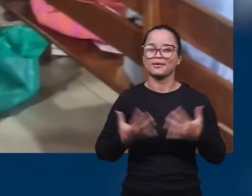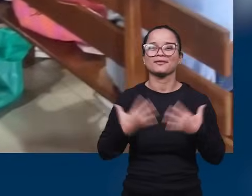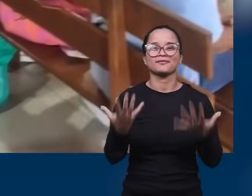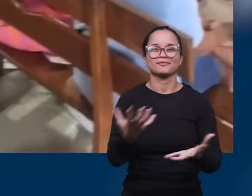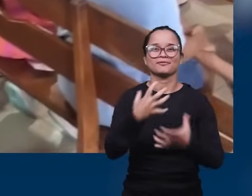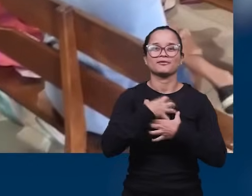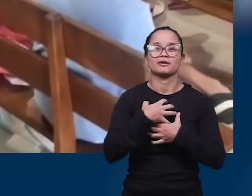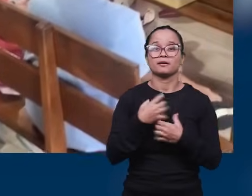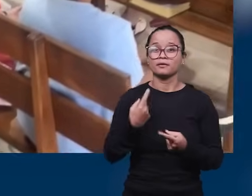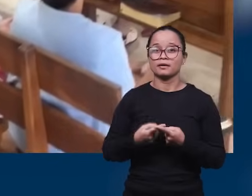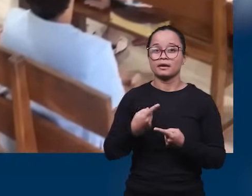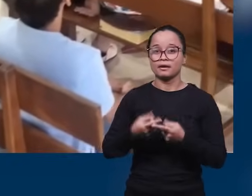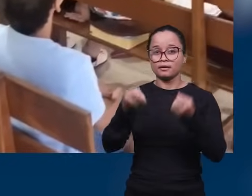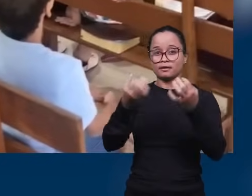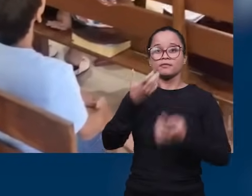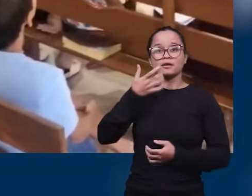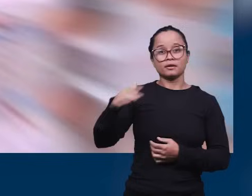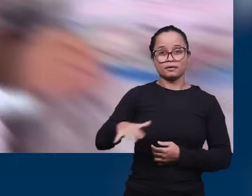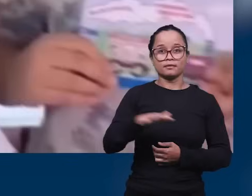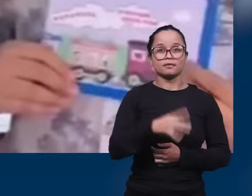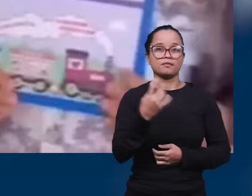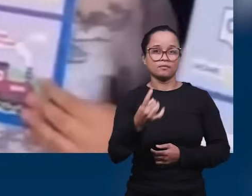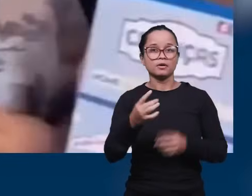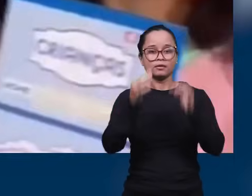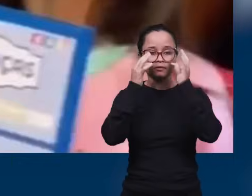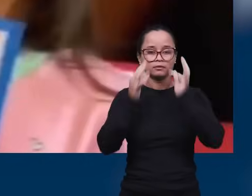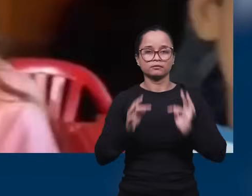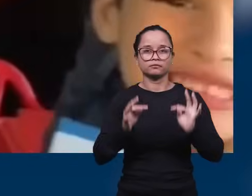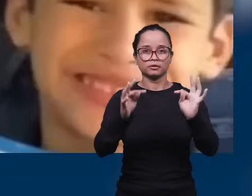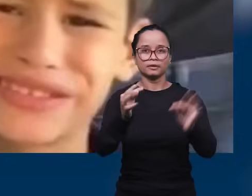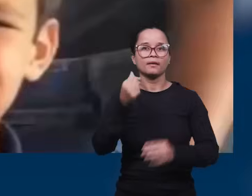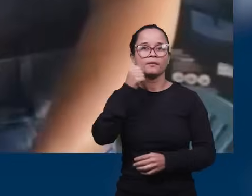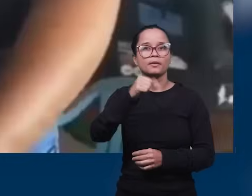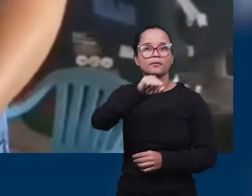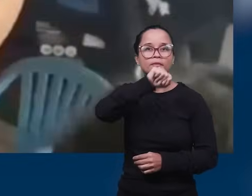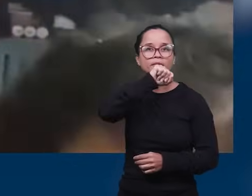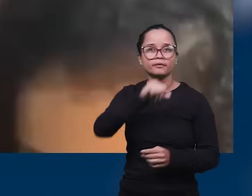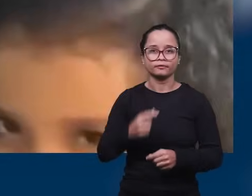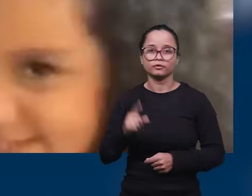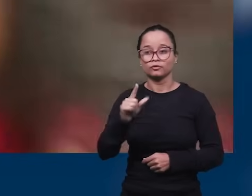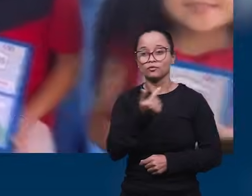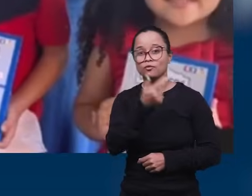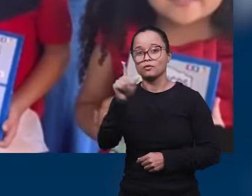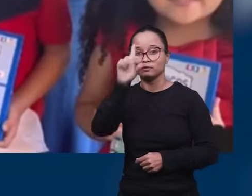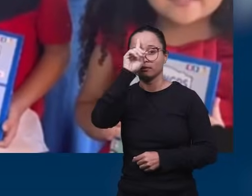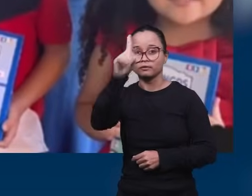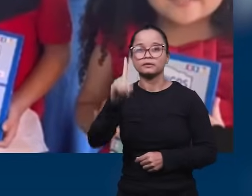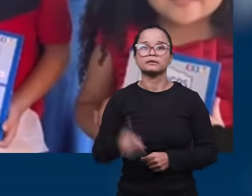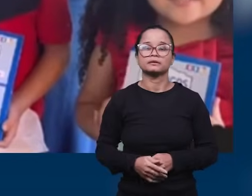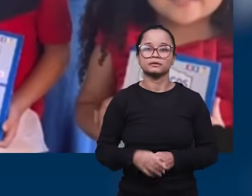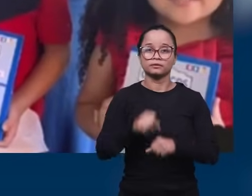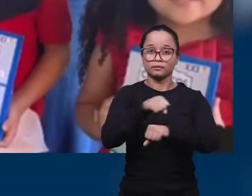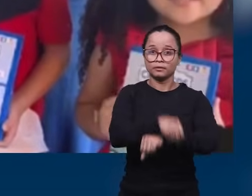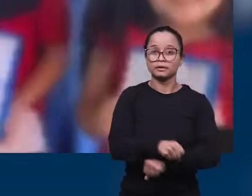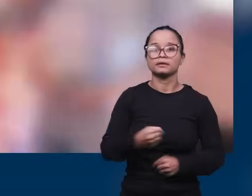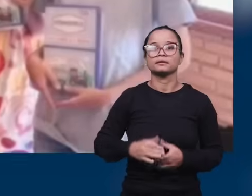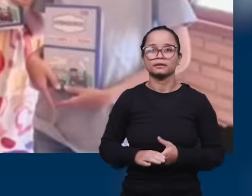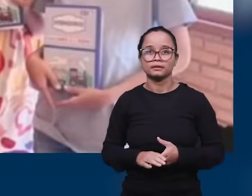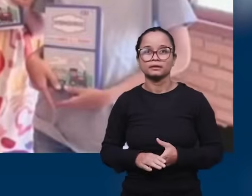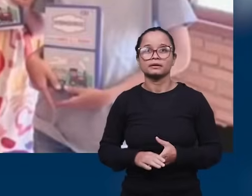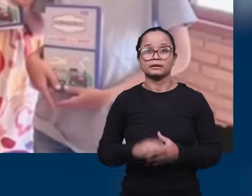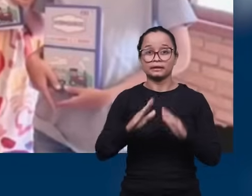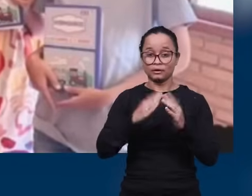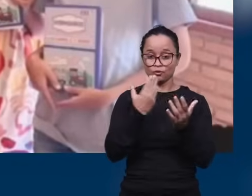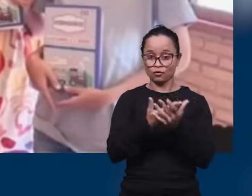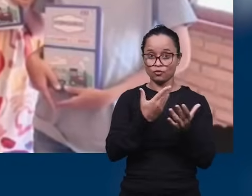alegria. Há um relato de uma das crianças, um testemunho dado pela sua mãe, que no dia seguinte, após o seminário, na